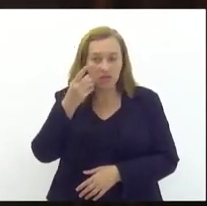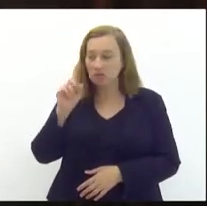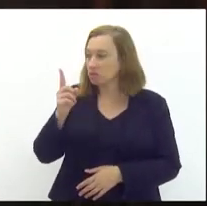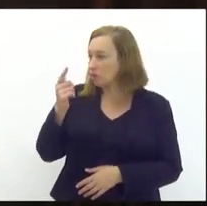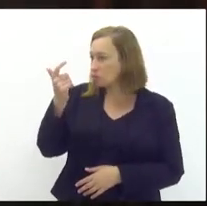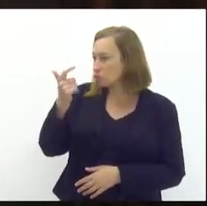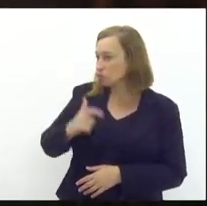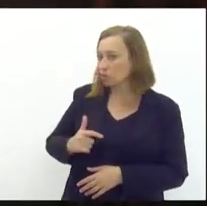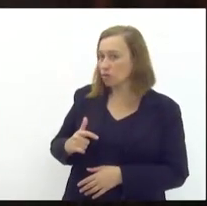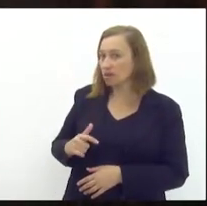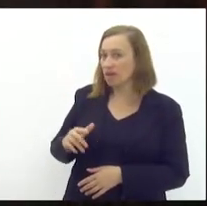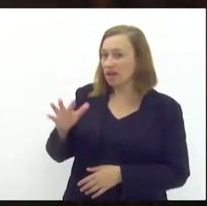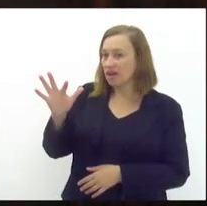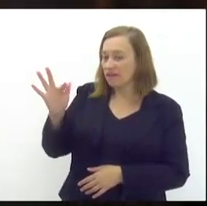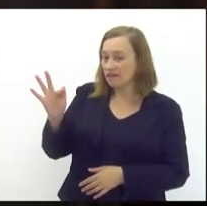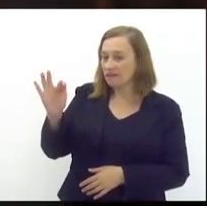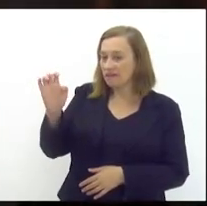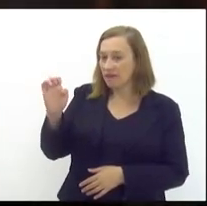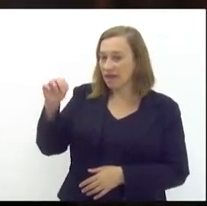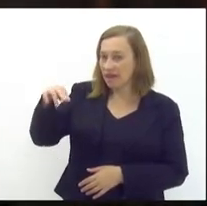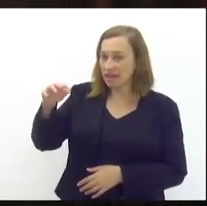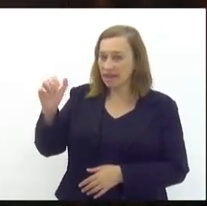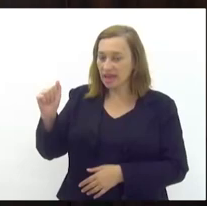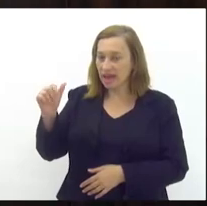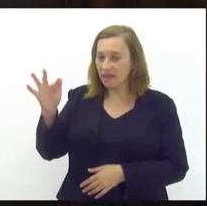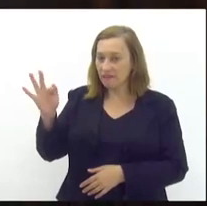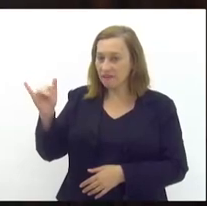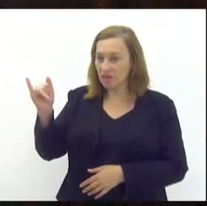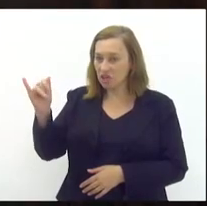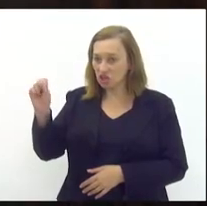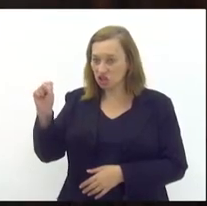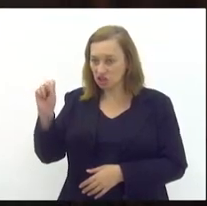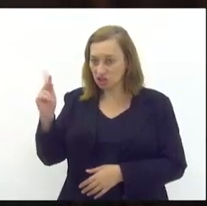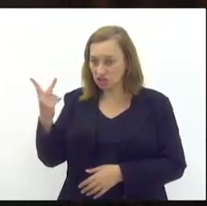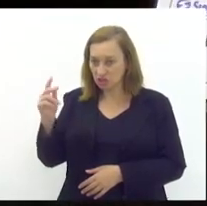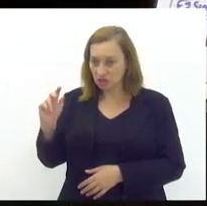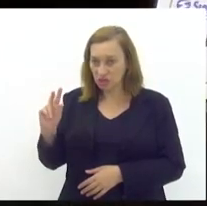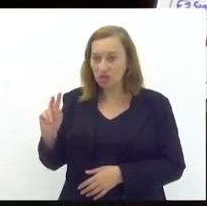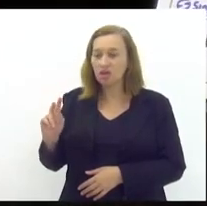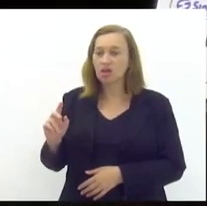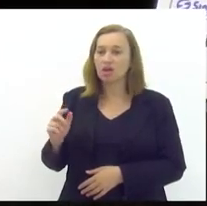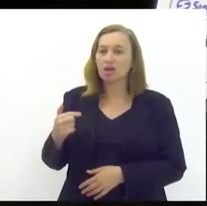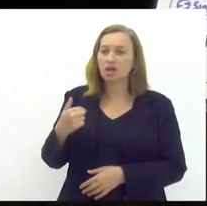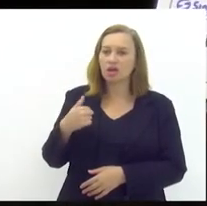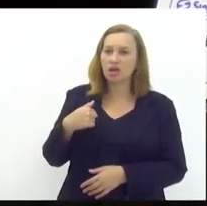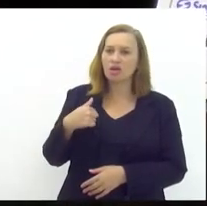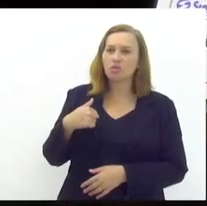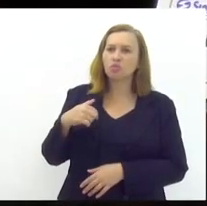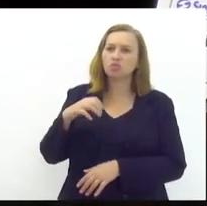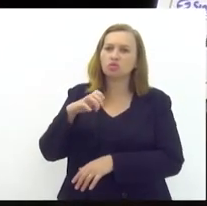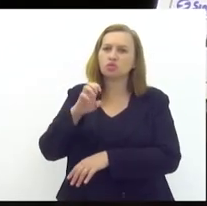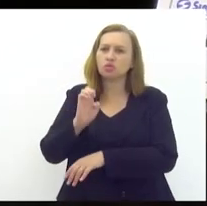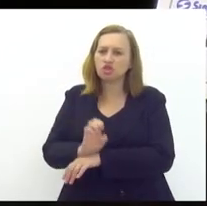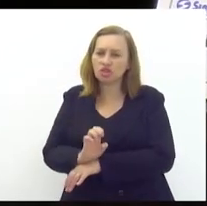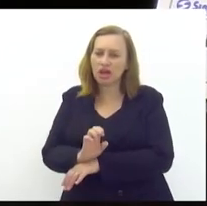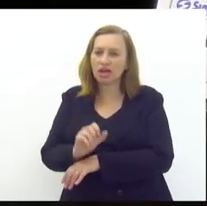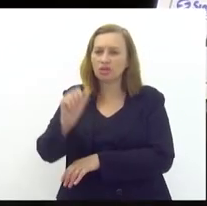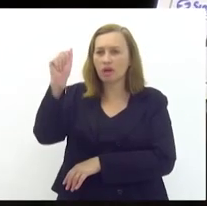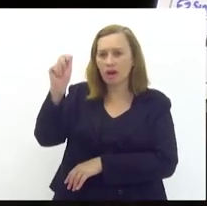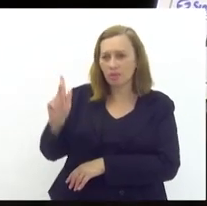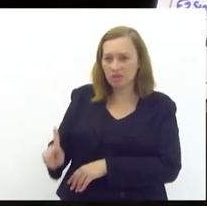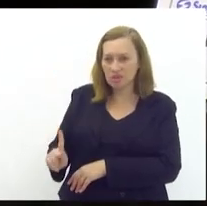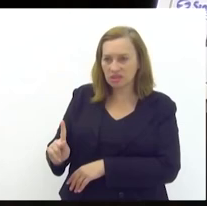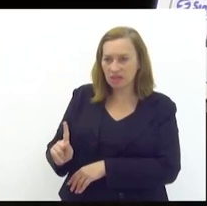sou da fenafisco eu sou de toxical da do estado aposentado